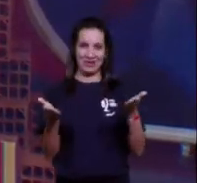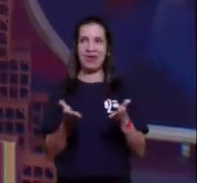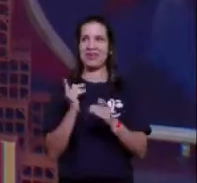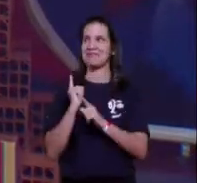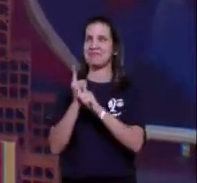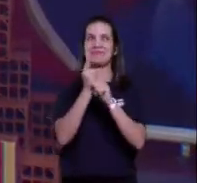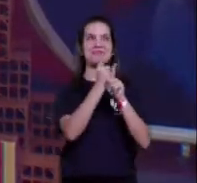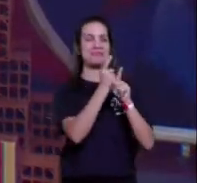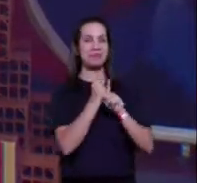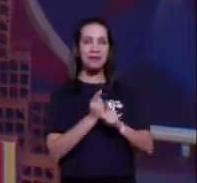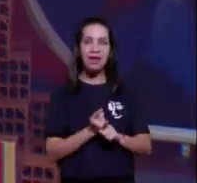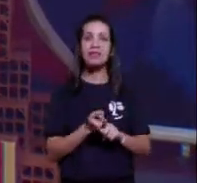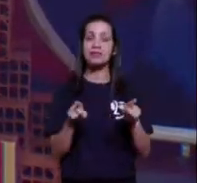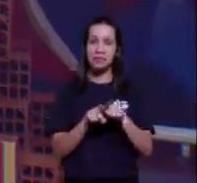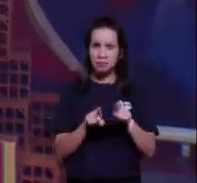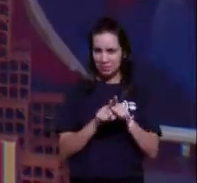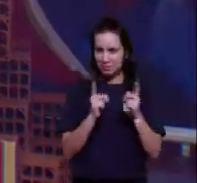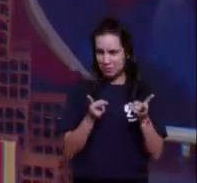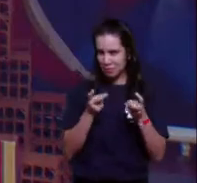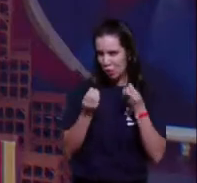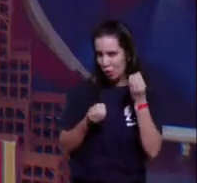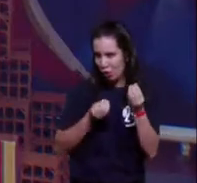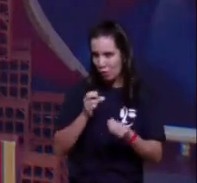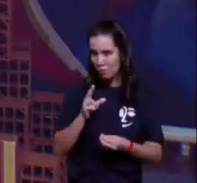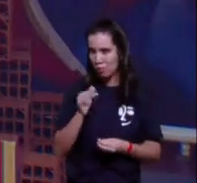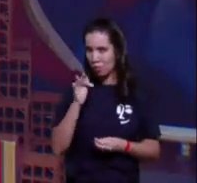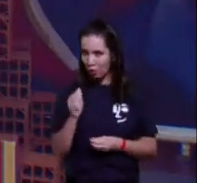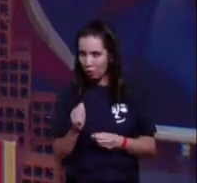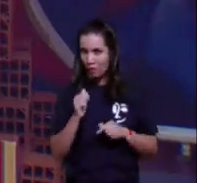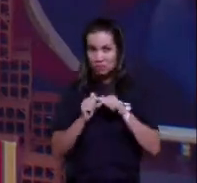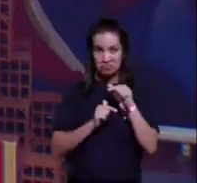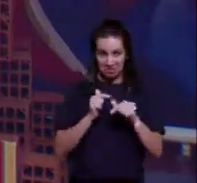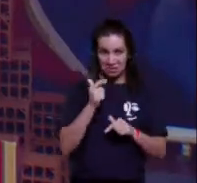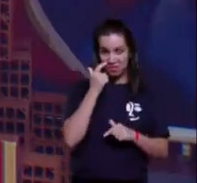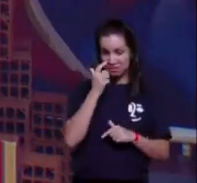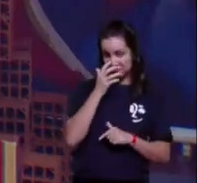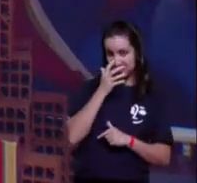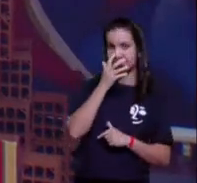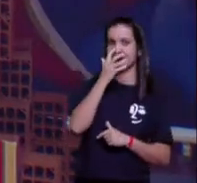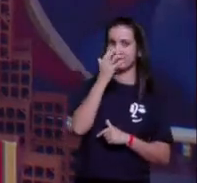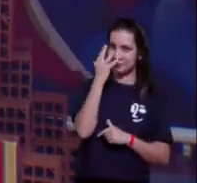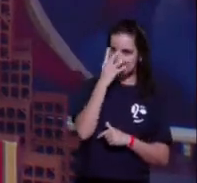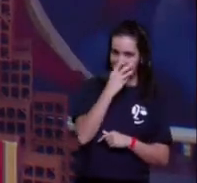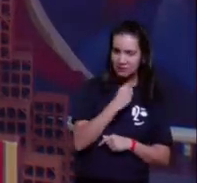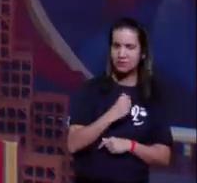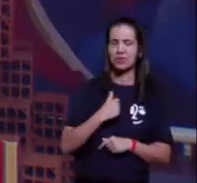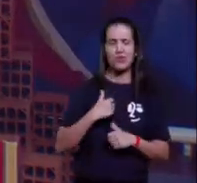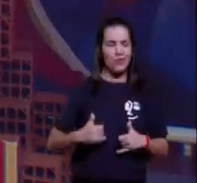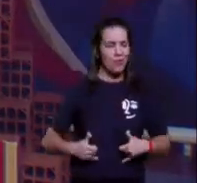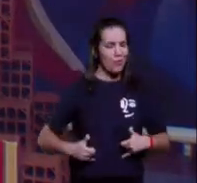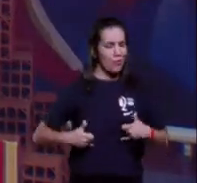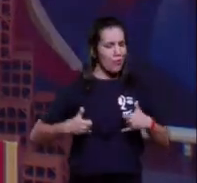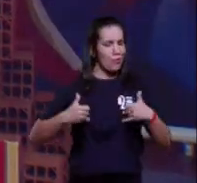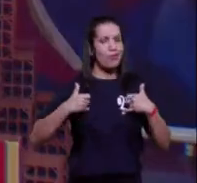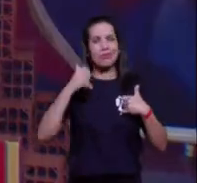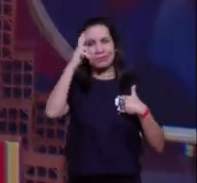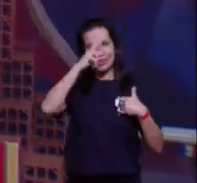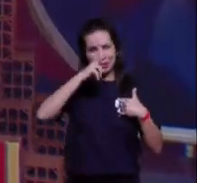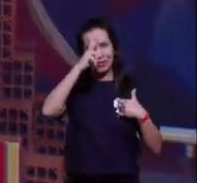não é isso? E o pessoal tá situado aí, como é que é a CUFA, o que é o trabalho que ela faz, que bonito, é sensacional. Bonito pra caramba. Eu tenho o orgulho de fazer parte dessa